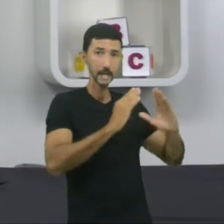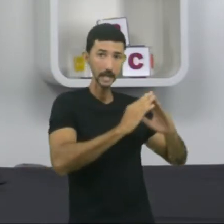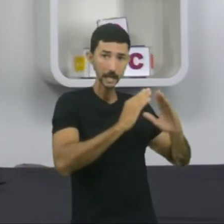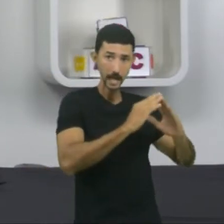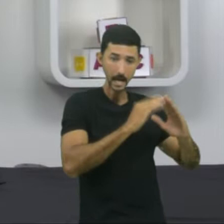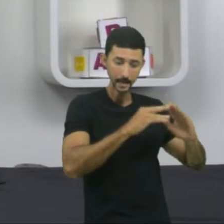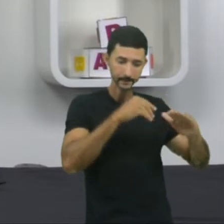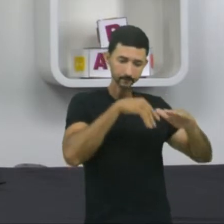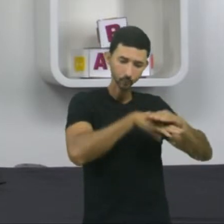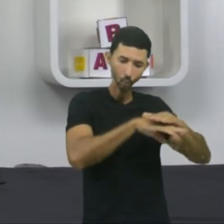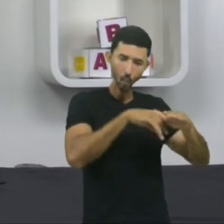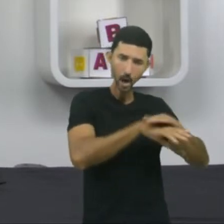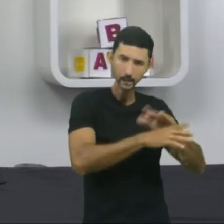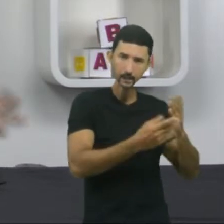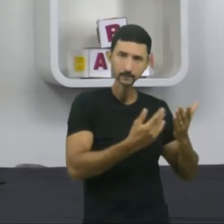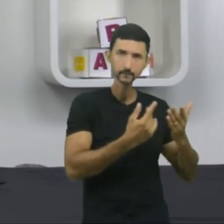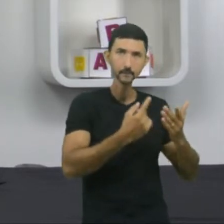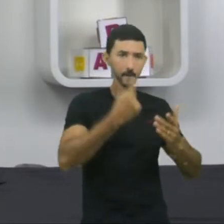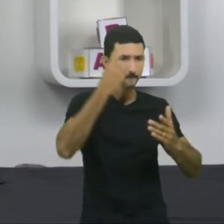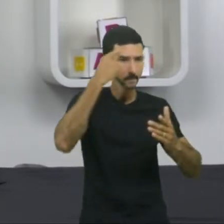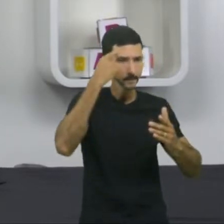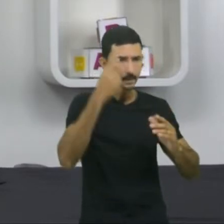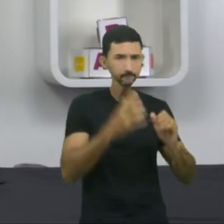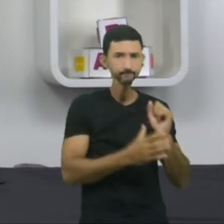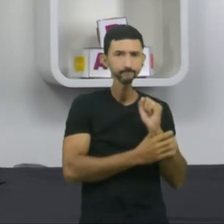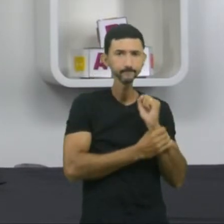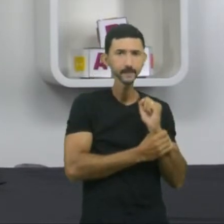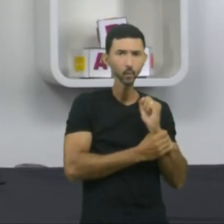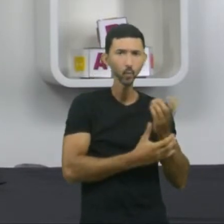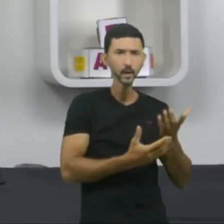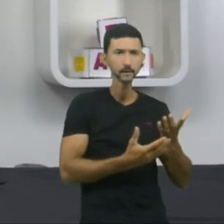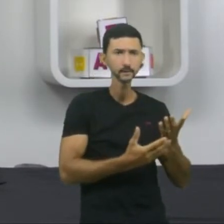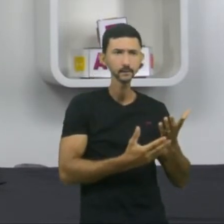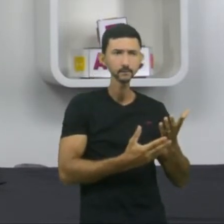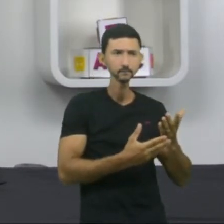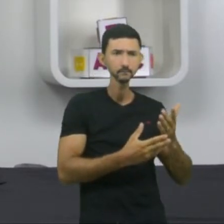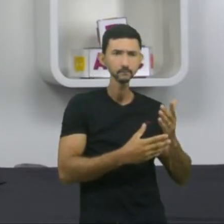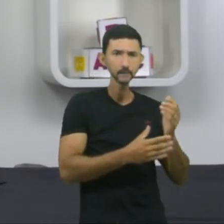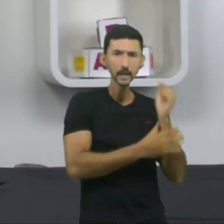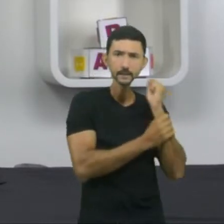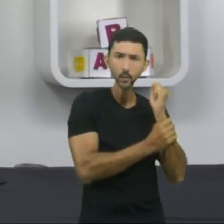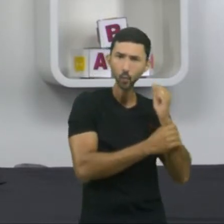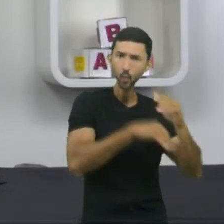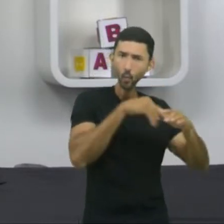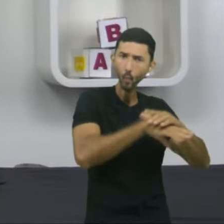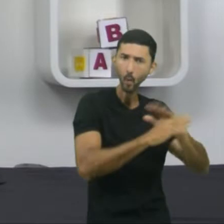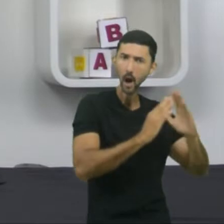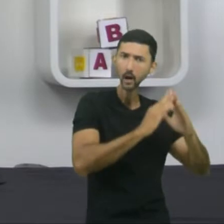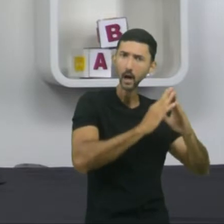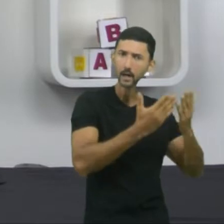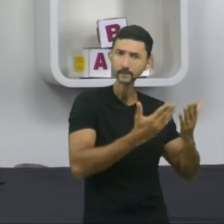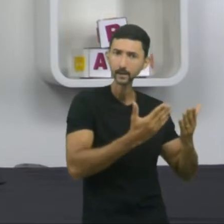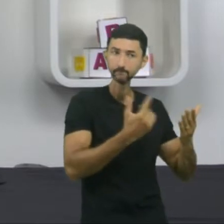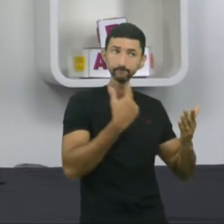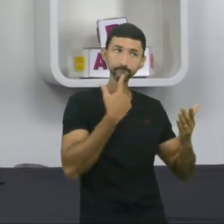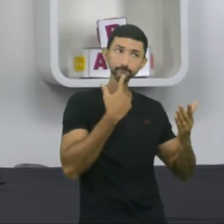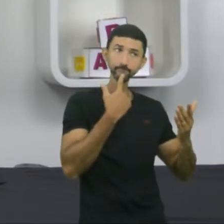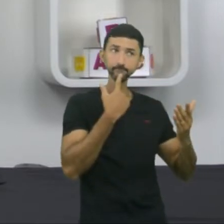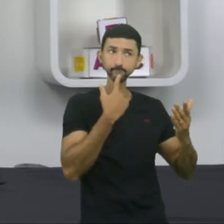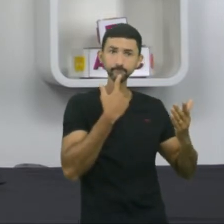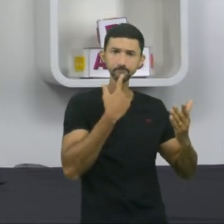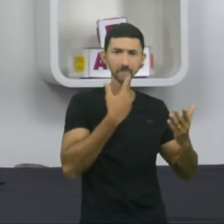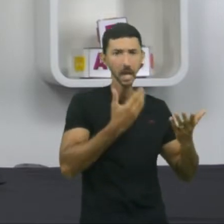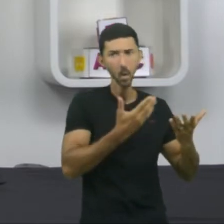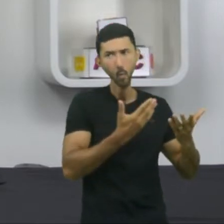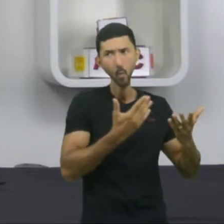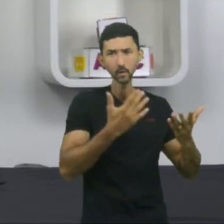a ser refletido, que é a tua segurança. Será que é seguro guardar dinheiro em casa? Eu acho que nos tempos atuais,